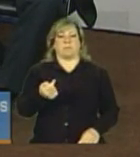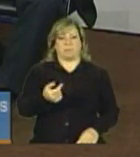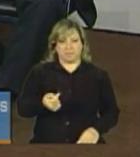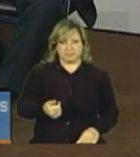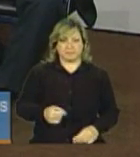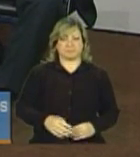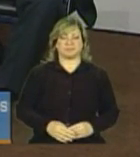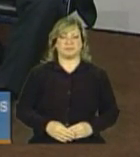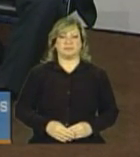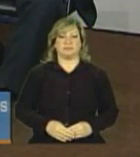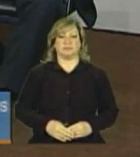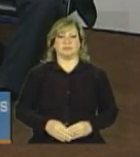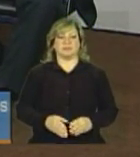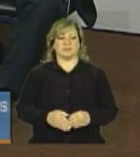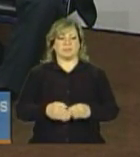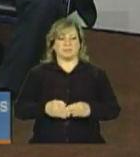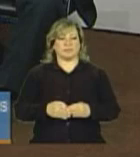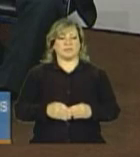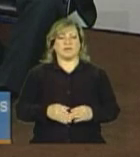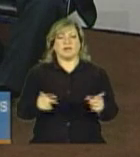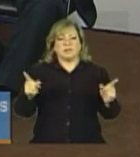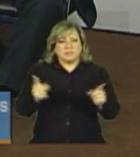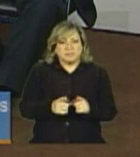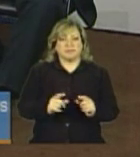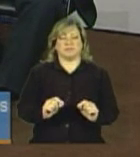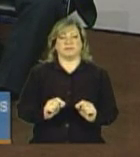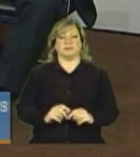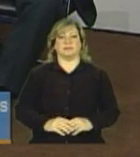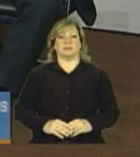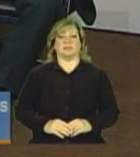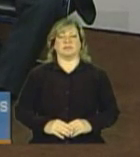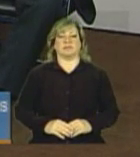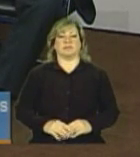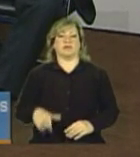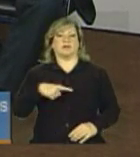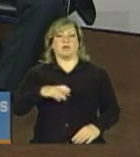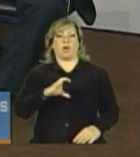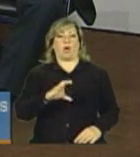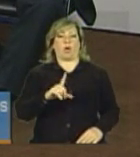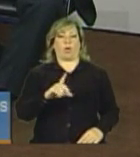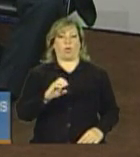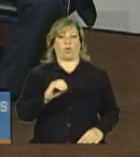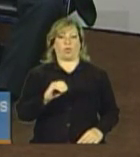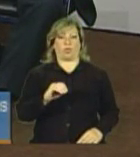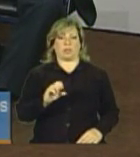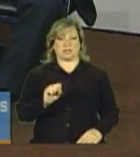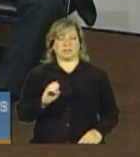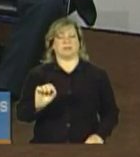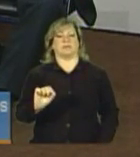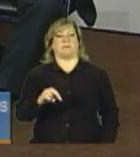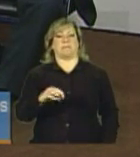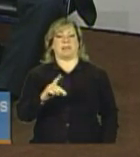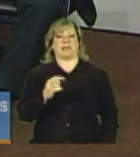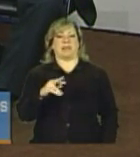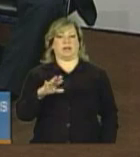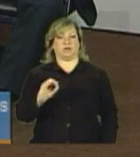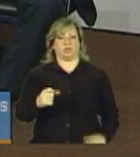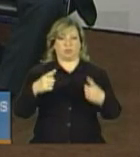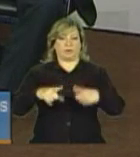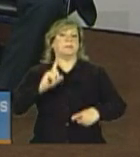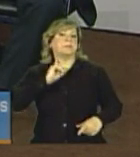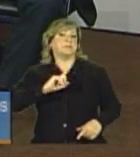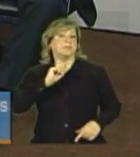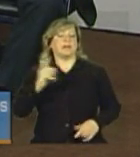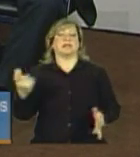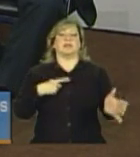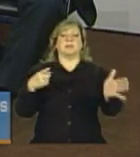Então, poderiam ser um pouquinho mais sucintos. E a Cleusa Medeiros, de Montes Claros, Minas Gerais, pergunta o seguinte: